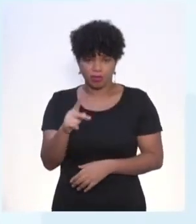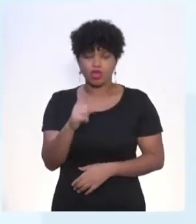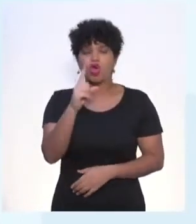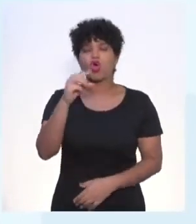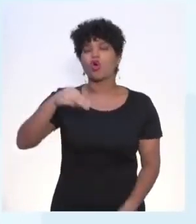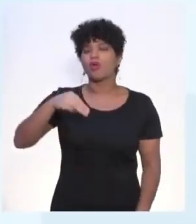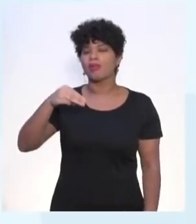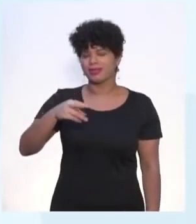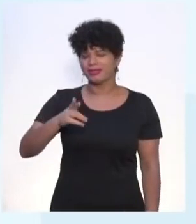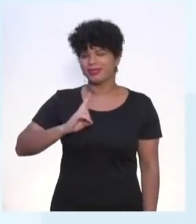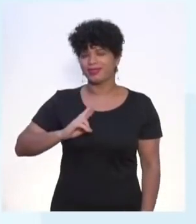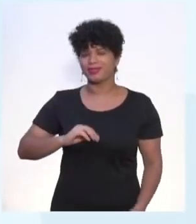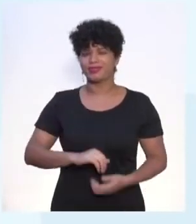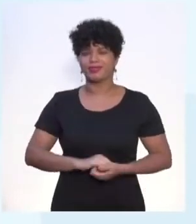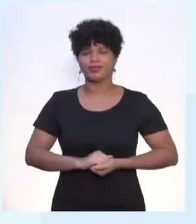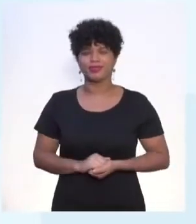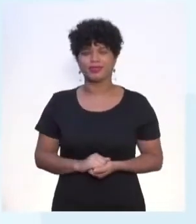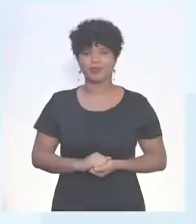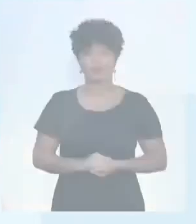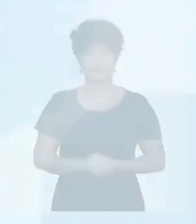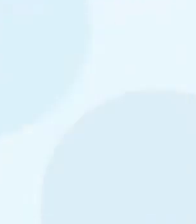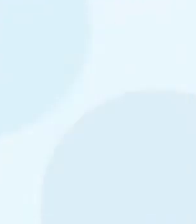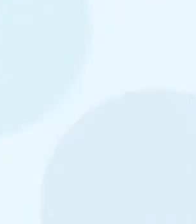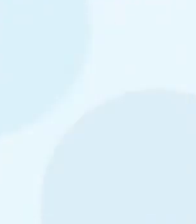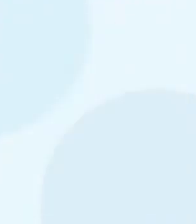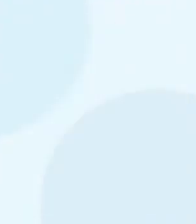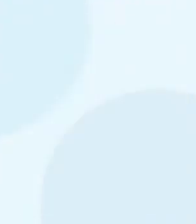minutinho, já retornamos.